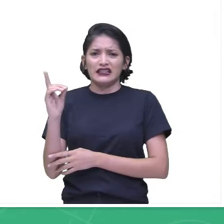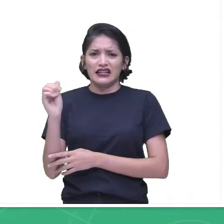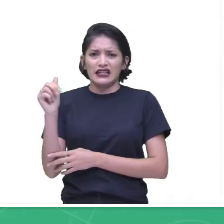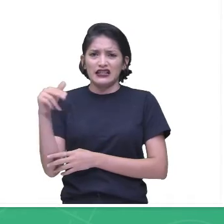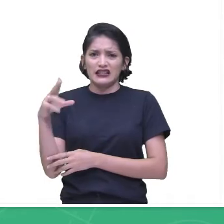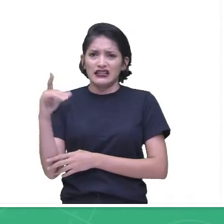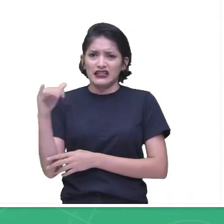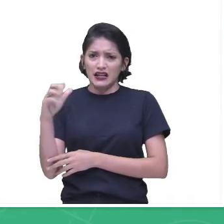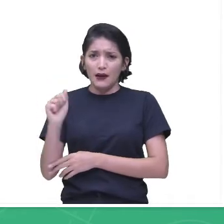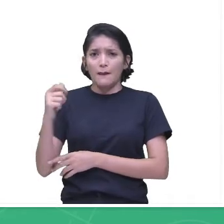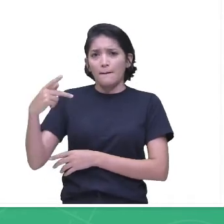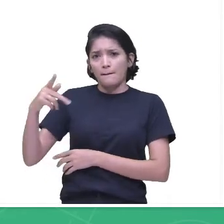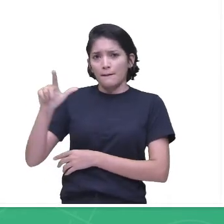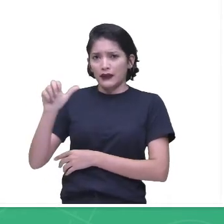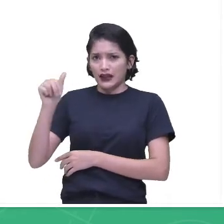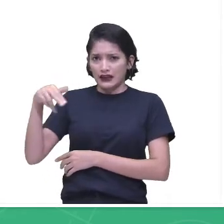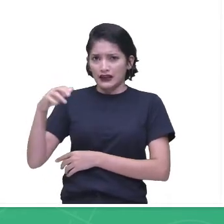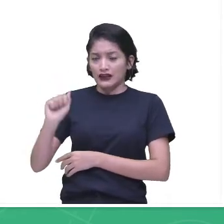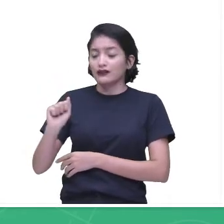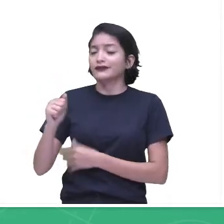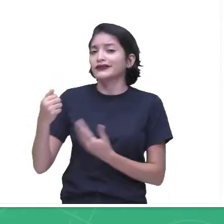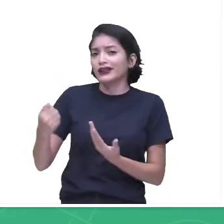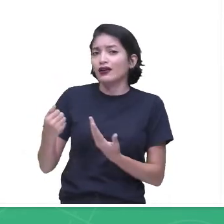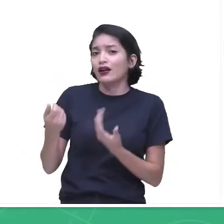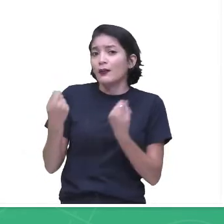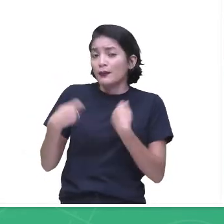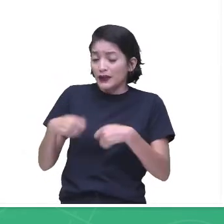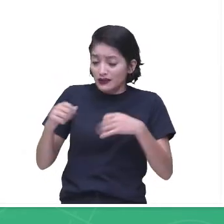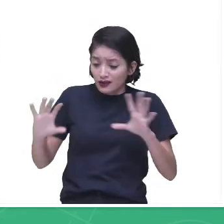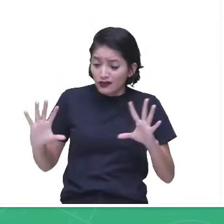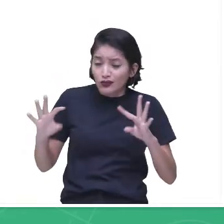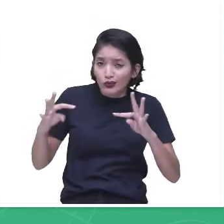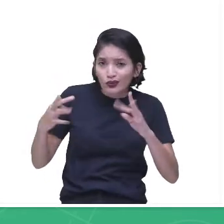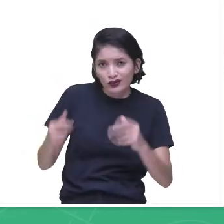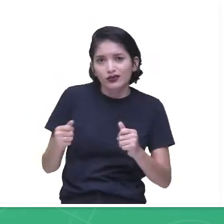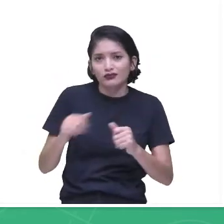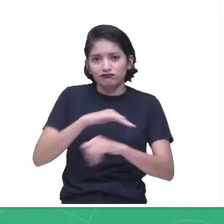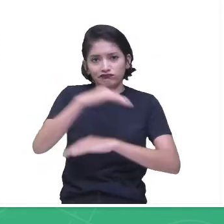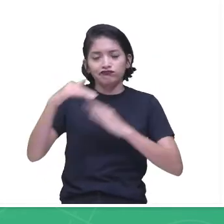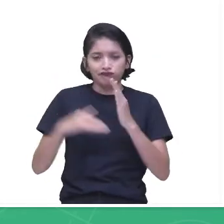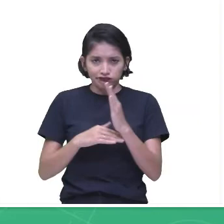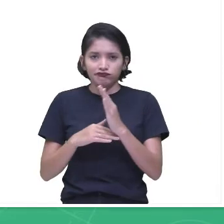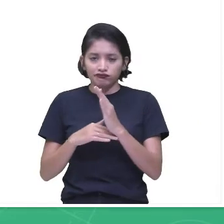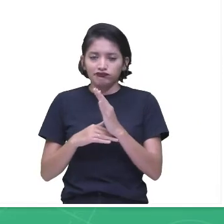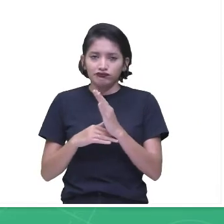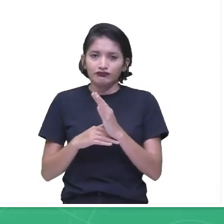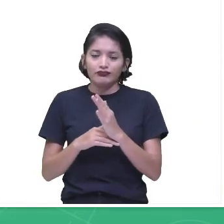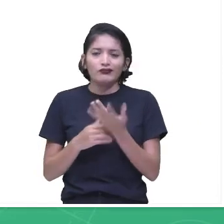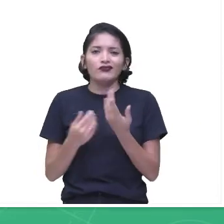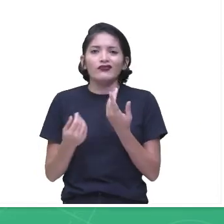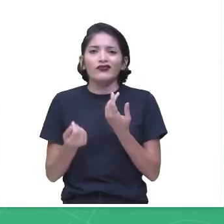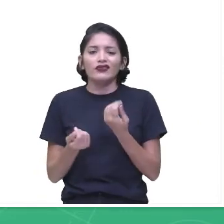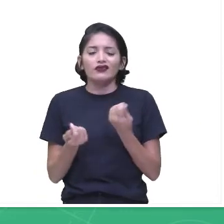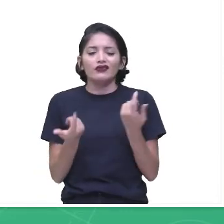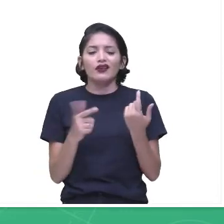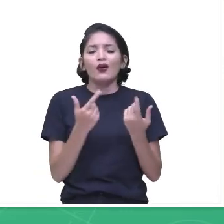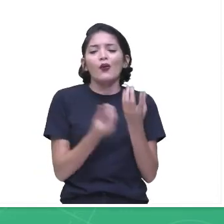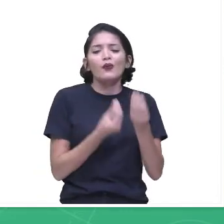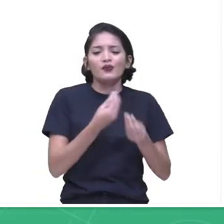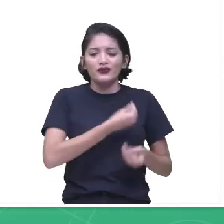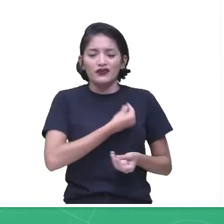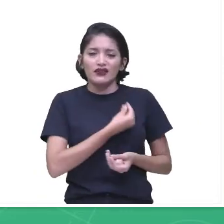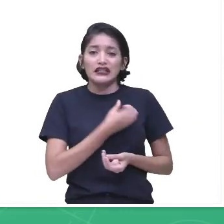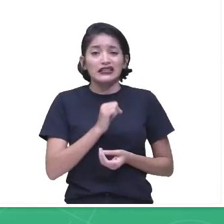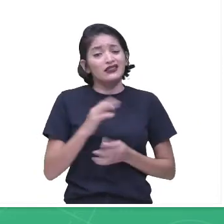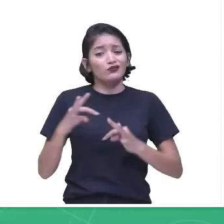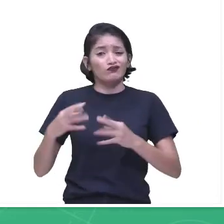que a cidadania ela tem que ser plena. Né? Não tem como você viver a cidadania sem ser na sua